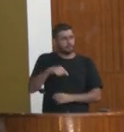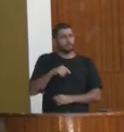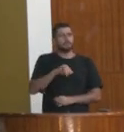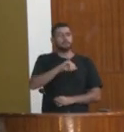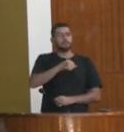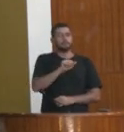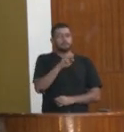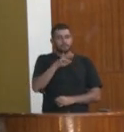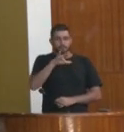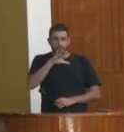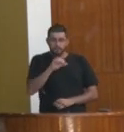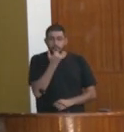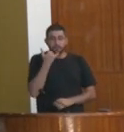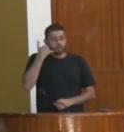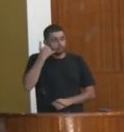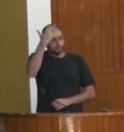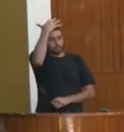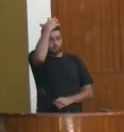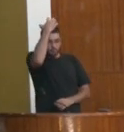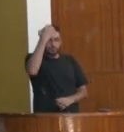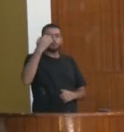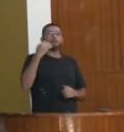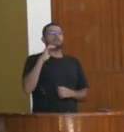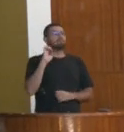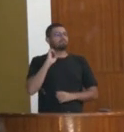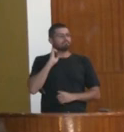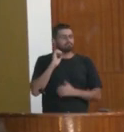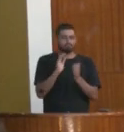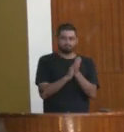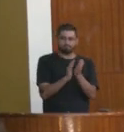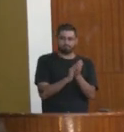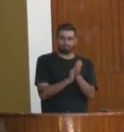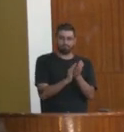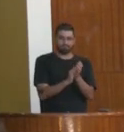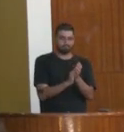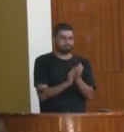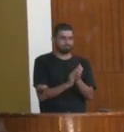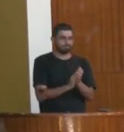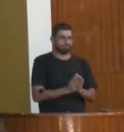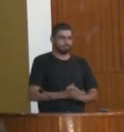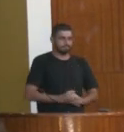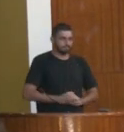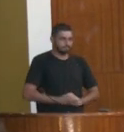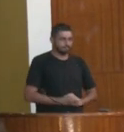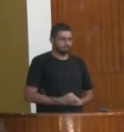Jairo, Douglas e Eliette. Uma salva de palmas para eles.